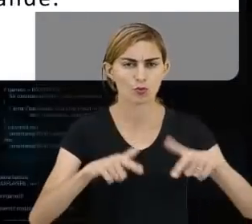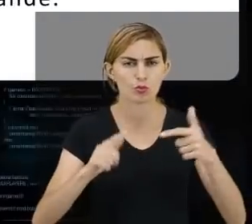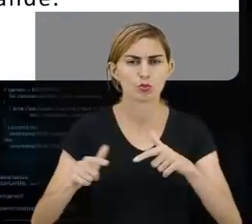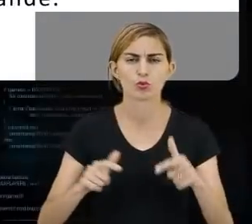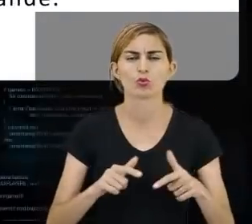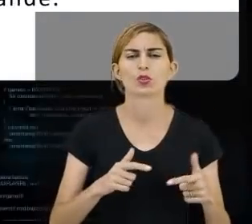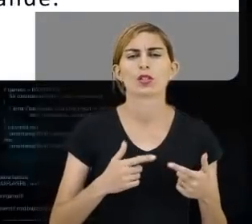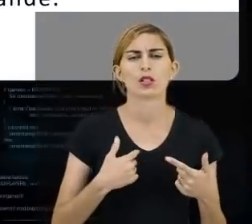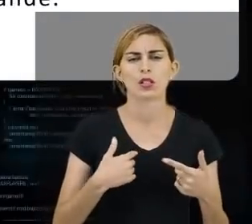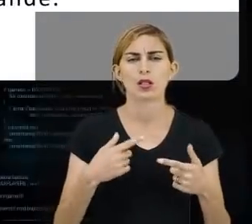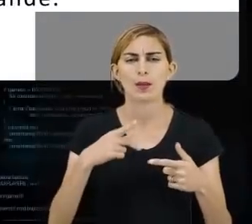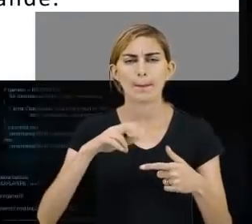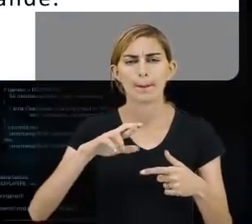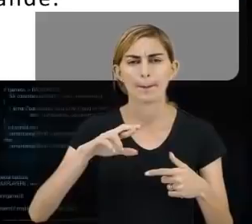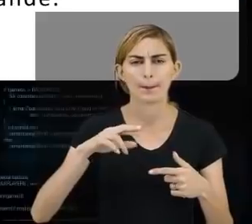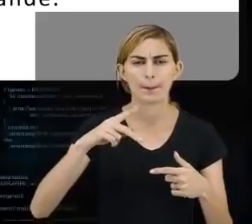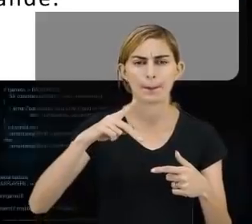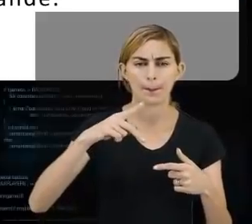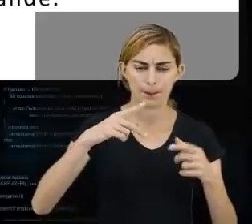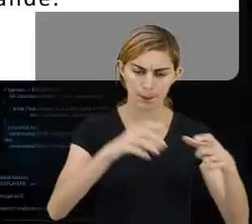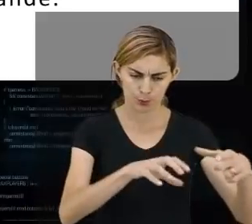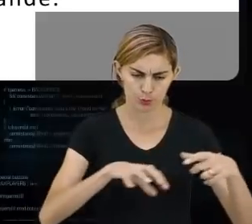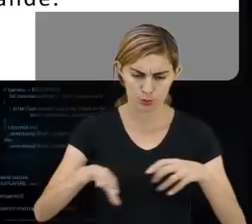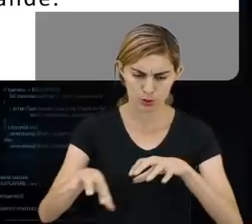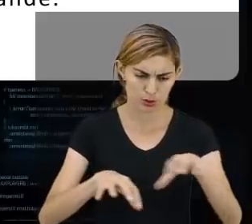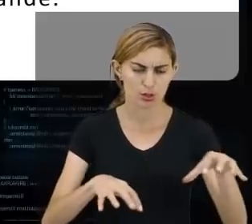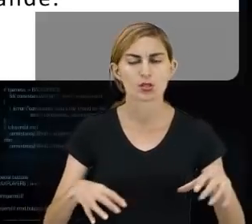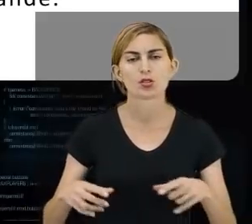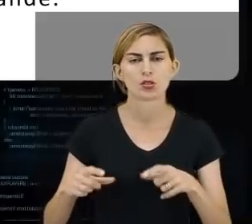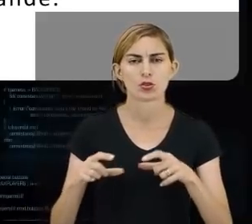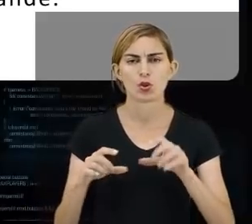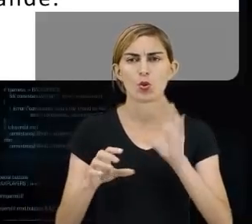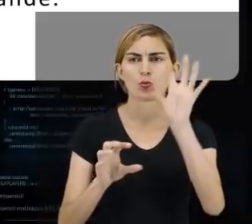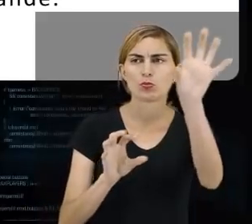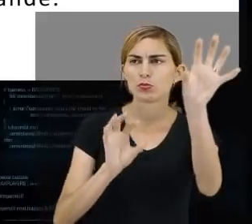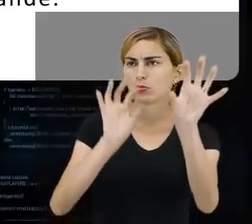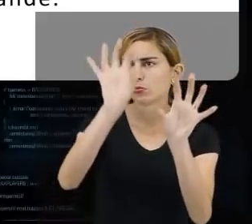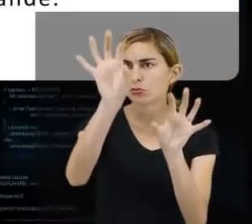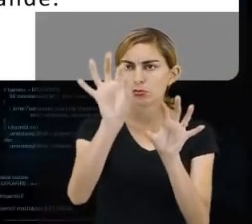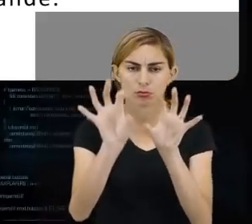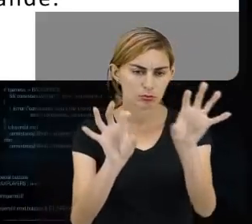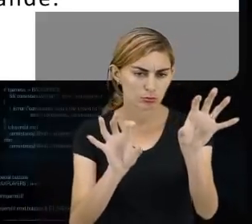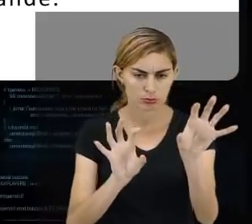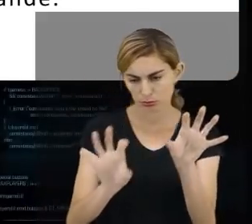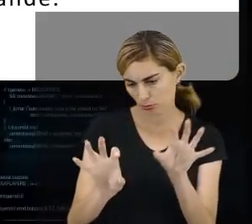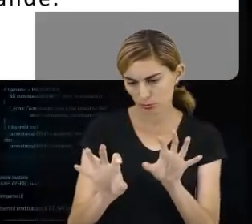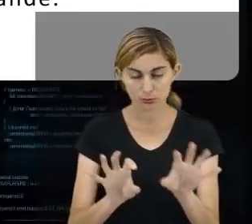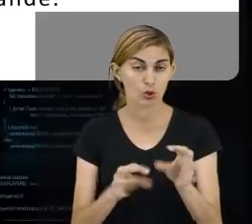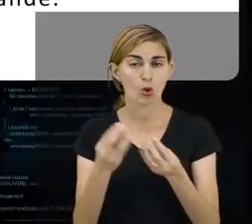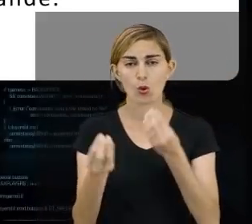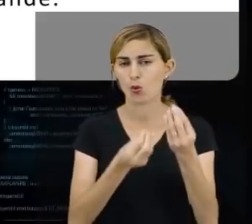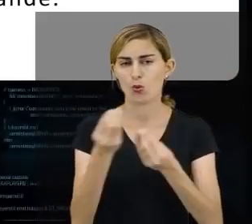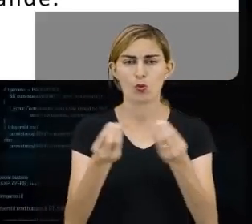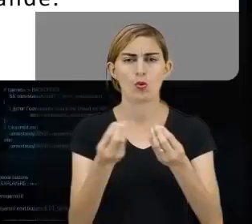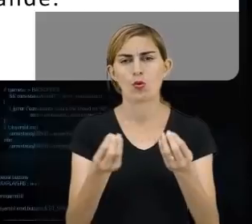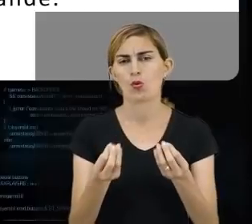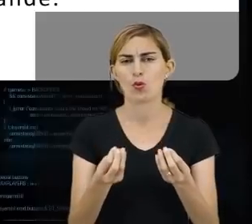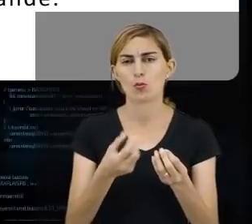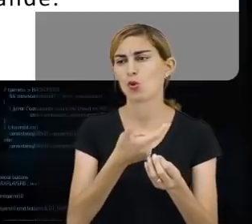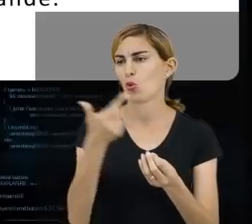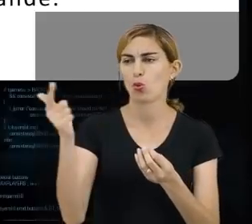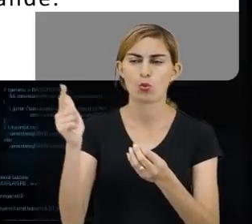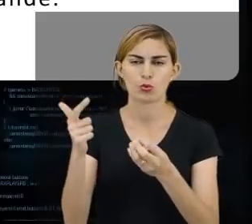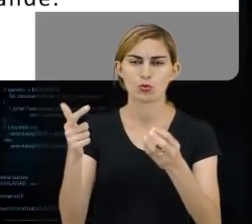As propriedades de posicionamento, elas vão dizer como os elementos vão se comportar em relação